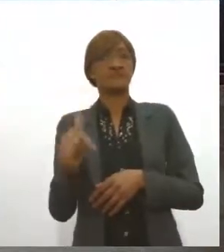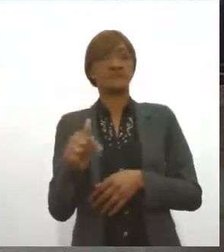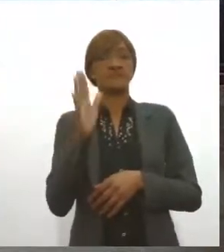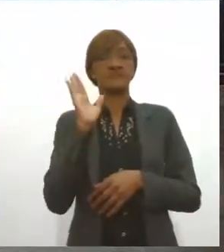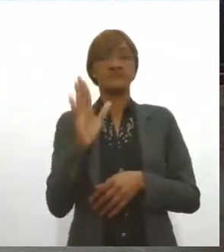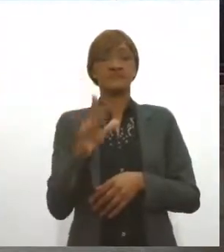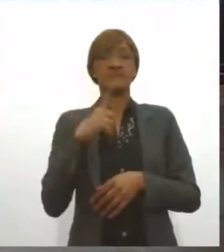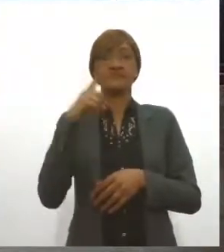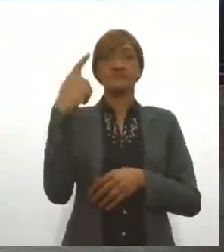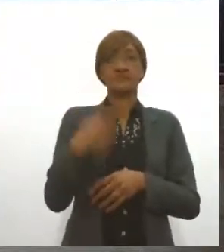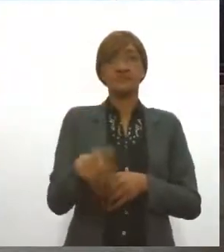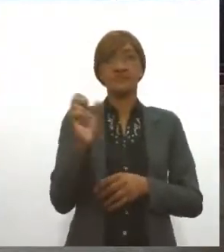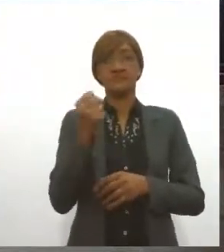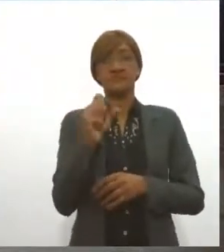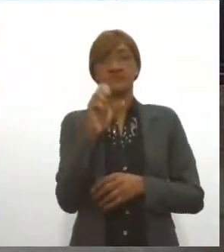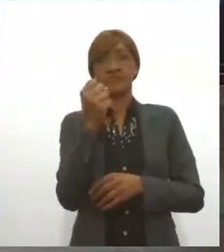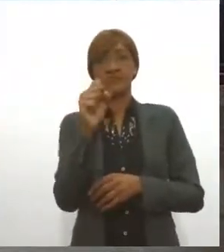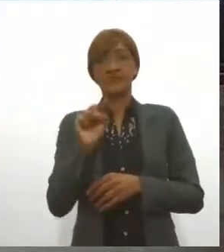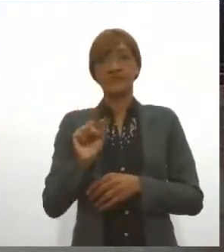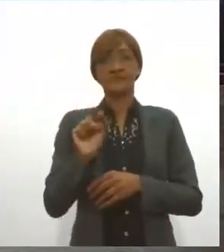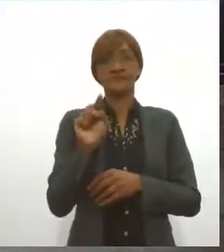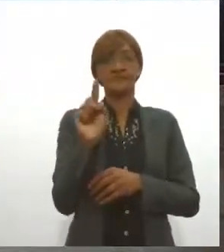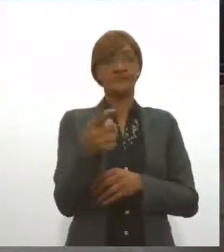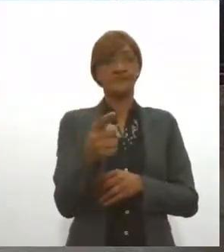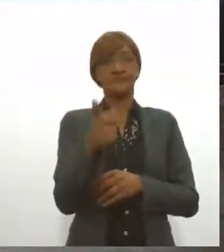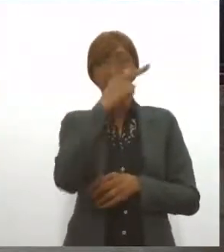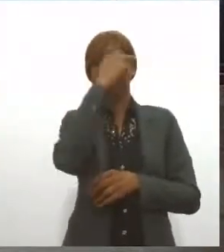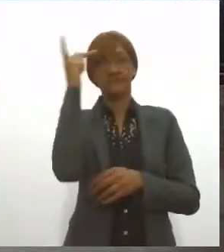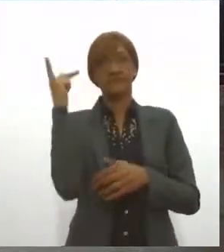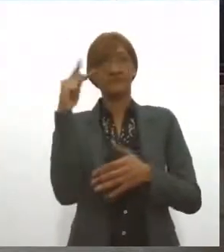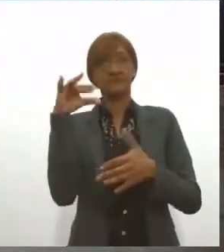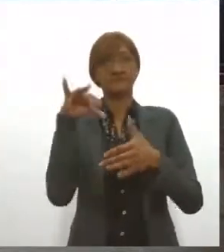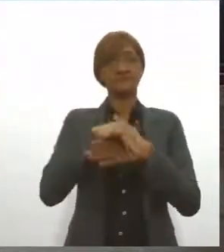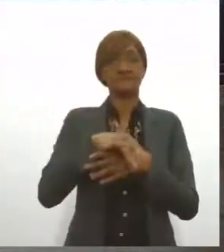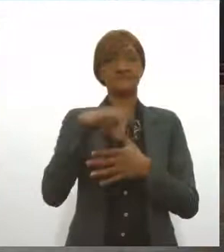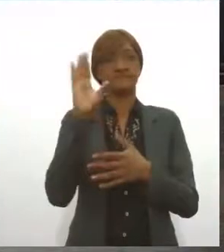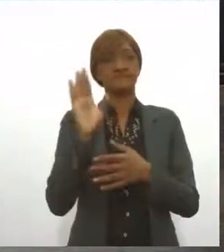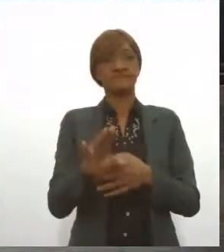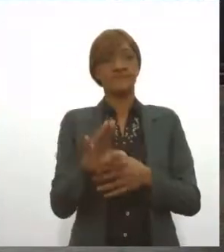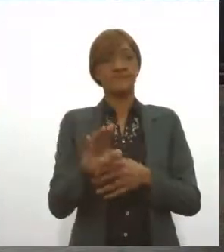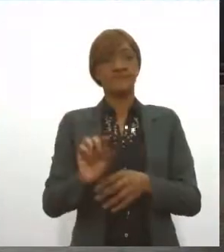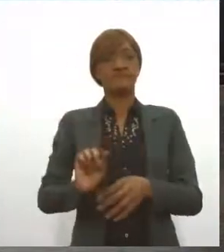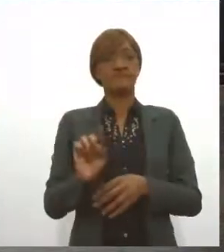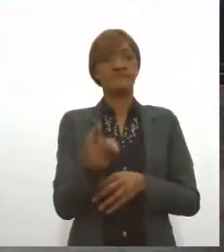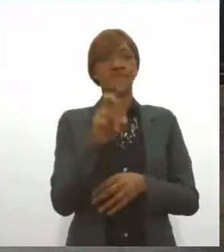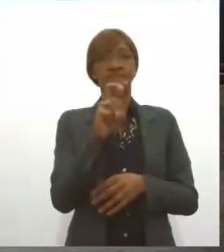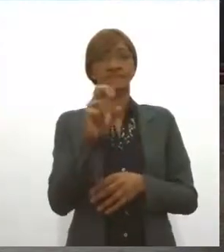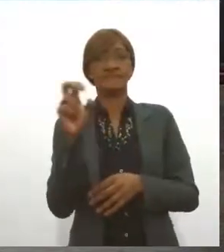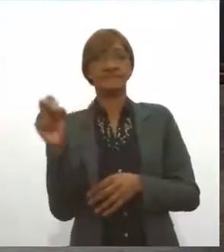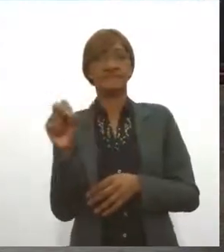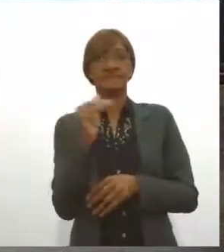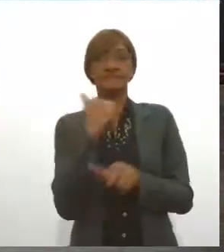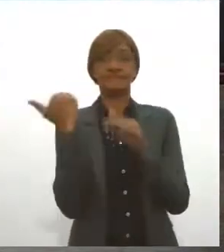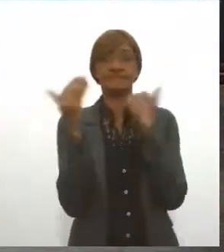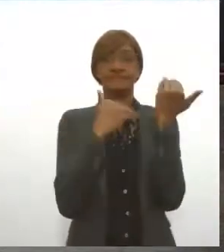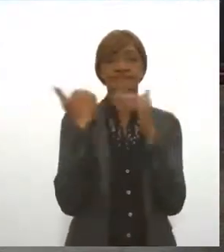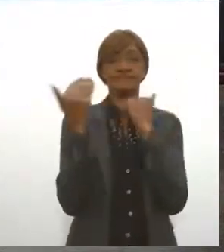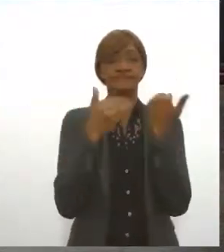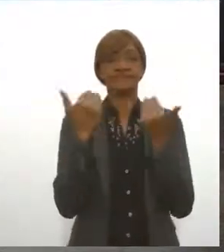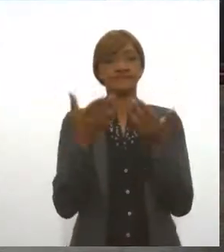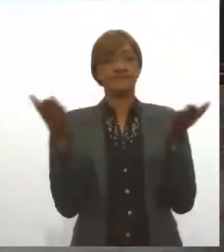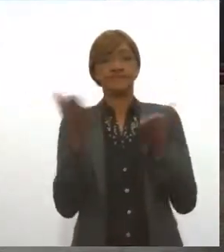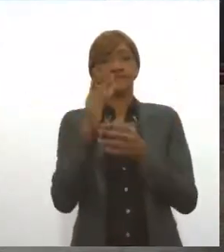registrados em Sergipe 8 mil casos de AIDS e 1.500 óbitos. Vamos conversar então a partir de agora com o gerente